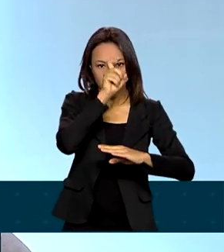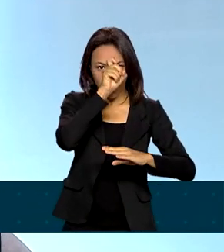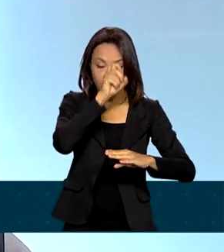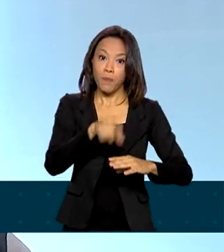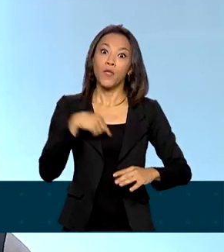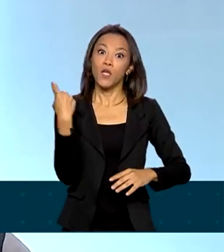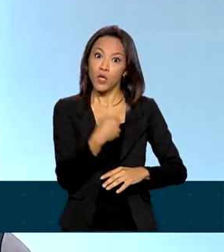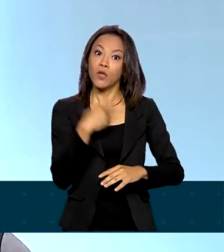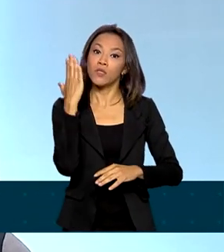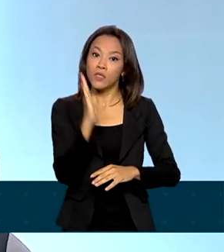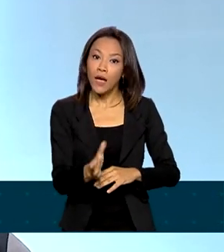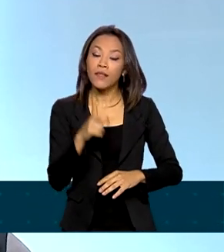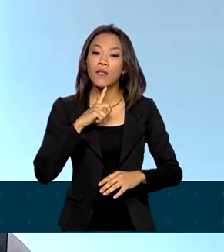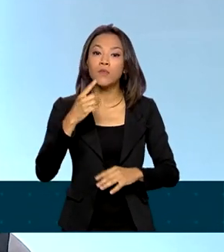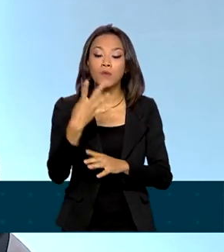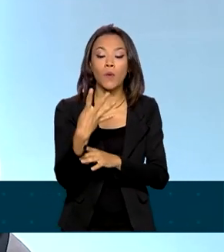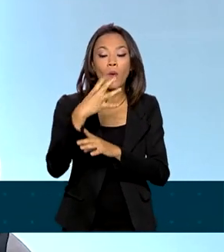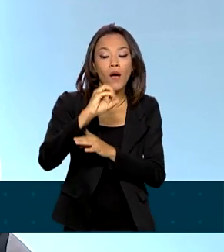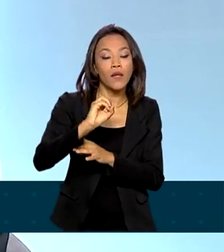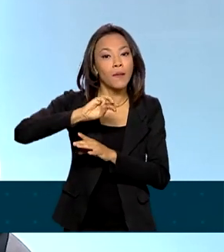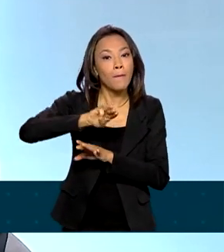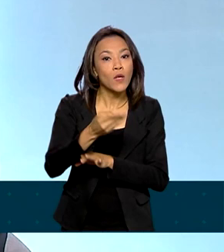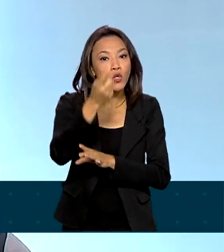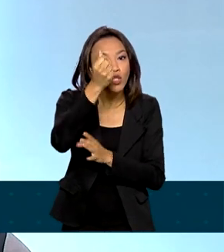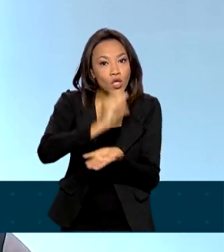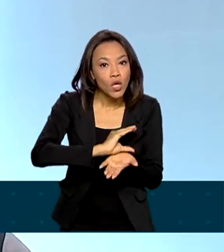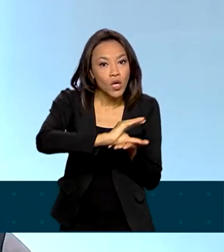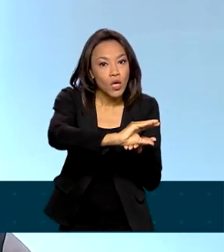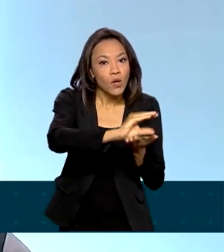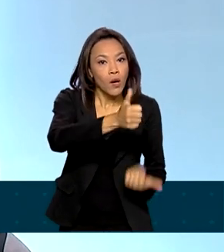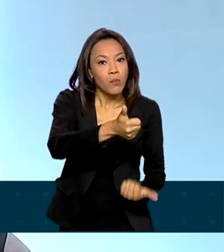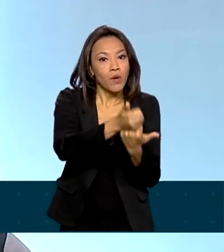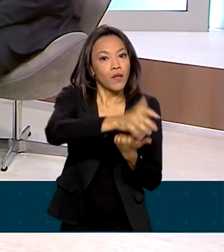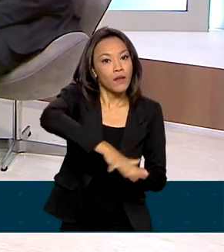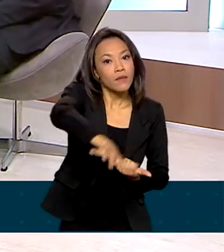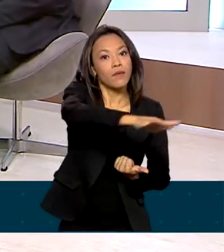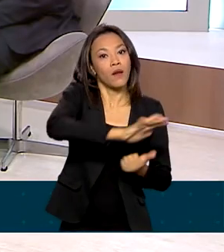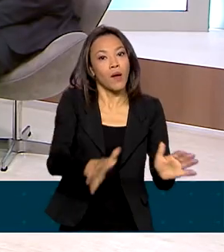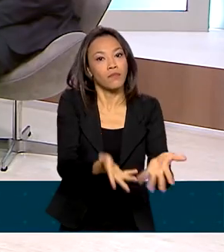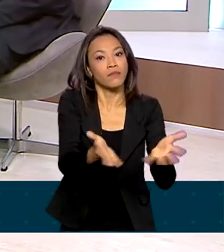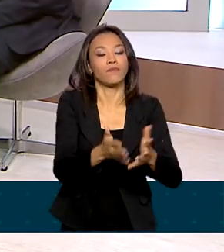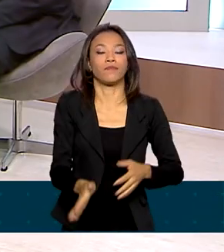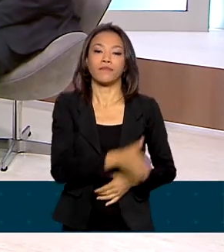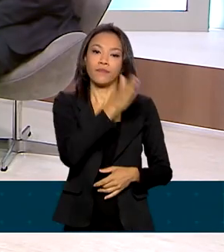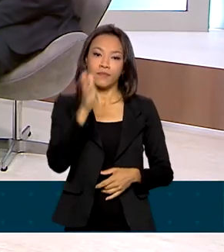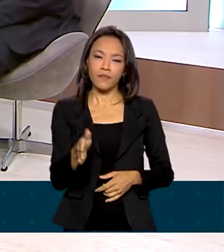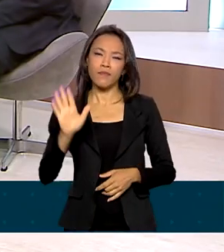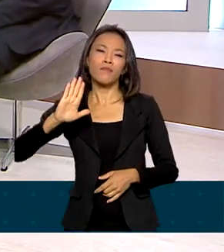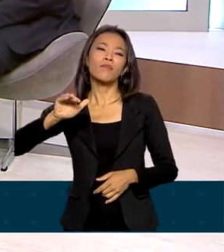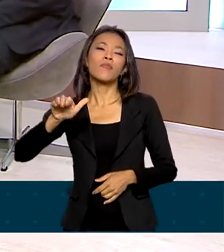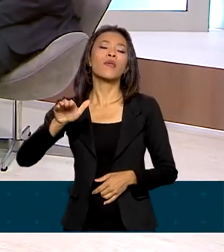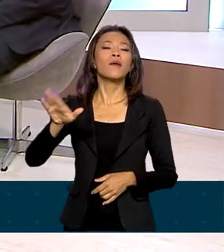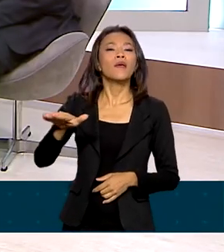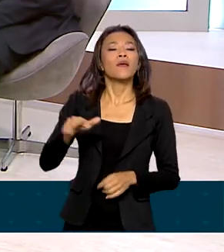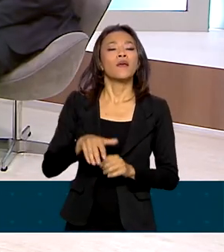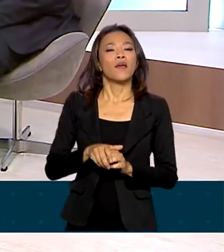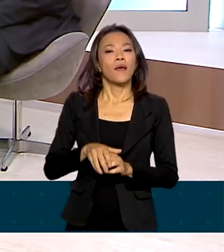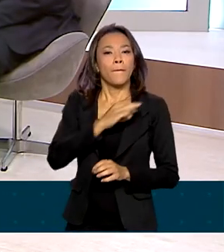40 milhões o investimento para o tratamento do infarto agudo do miocárdio. Ministro, qual a importância da